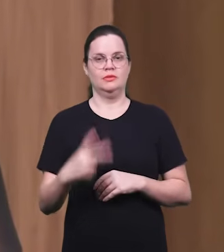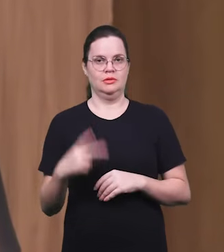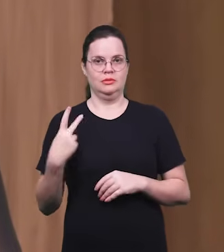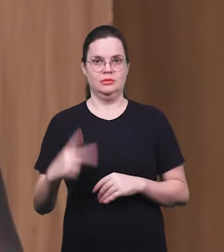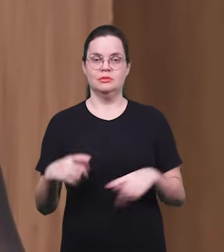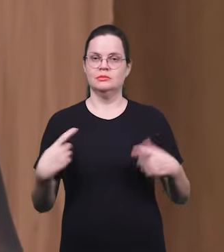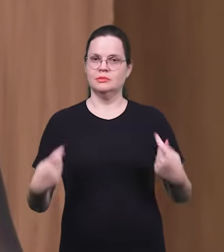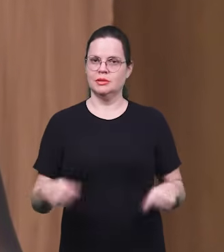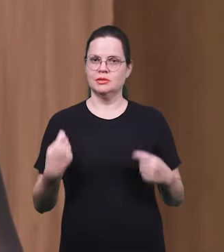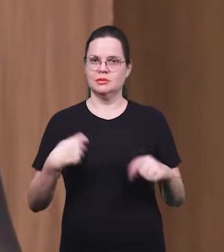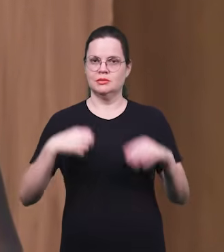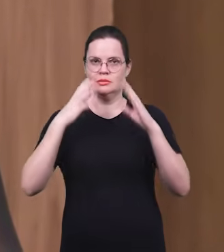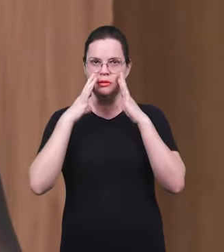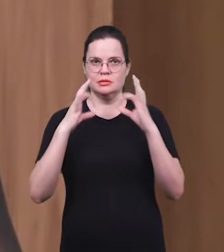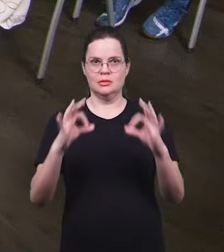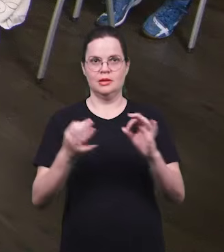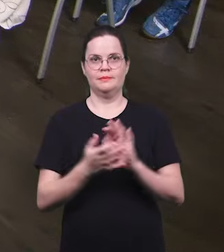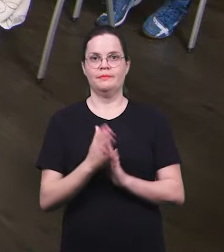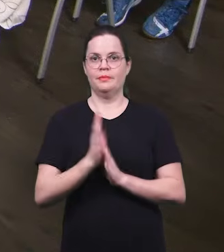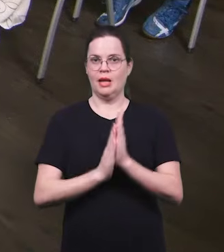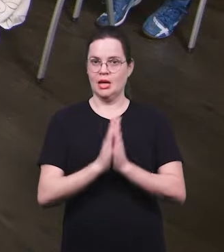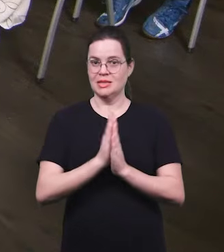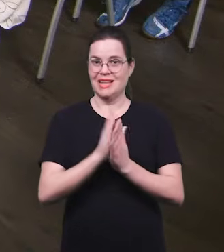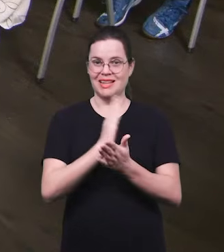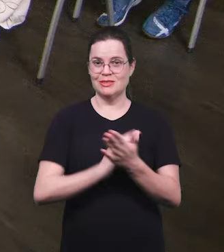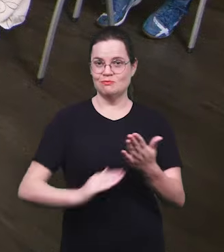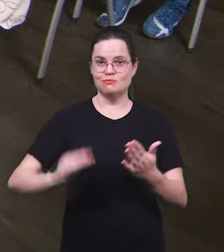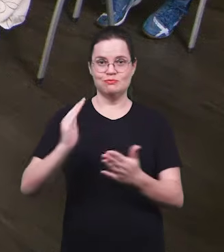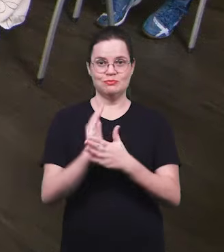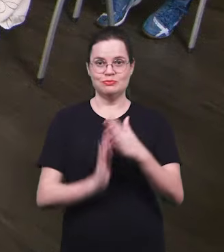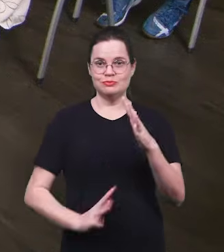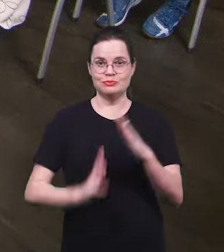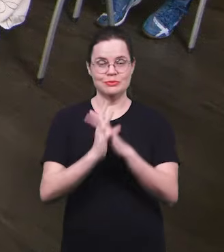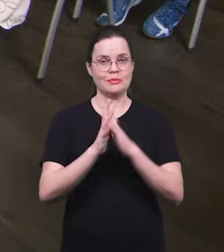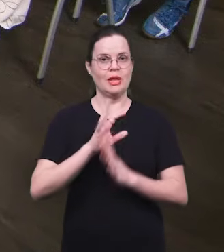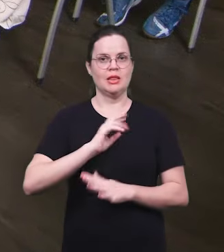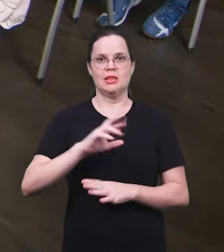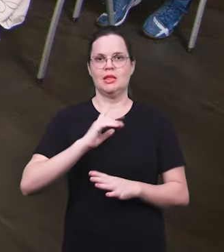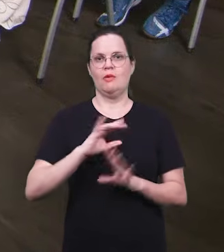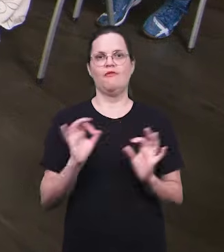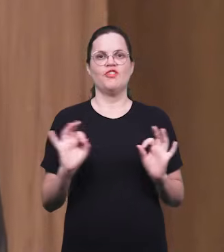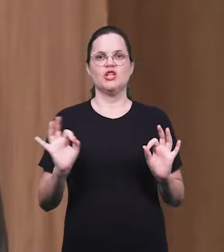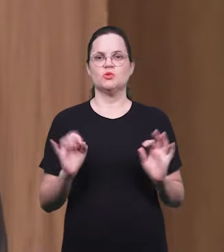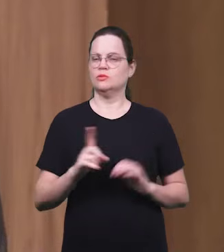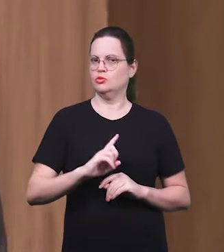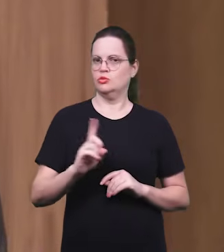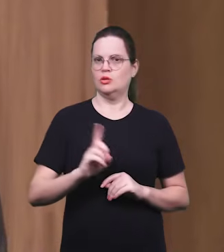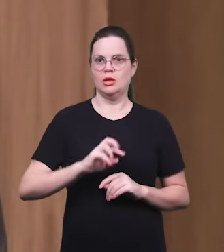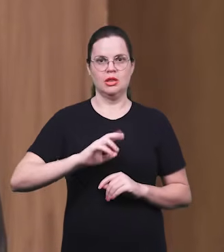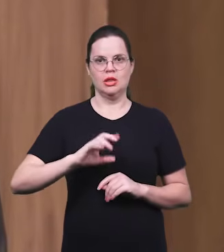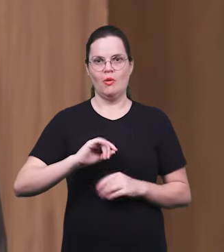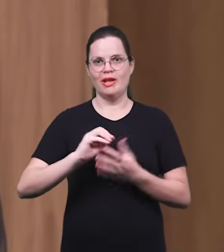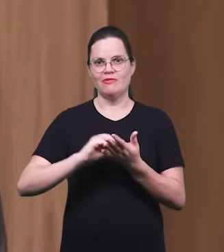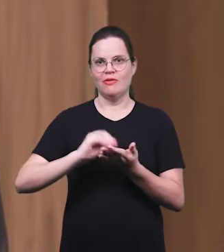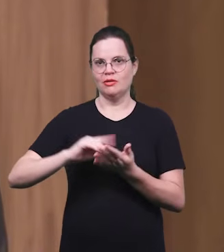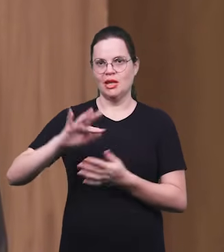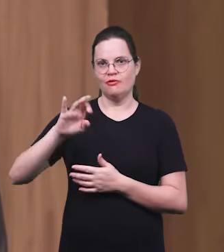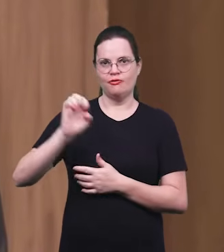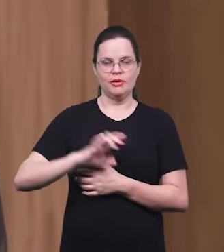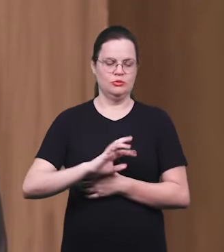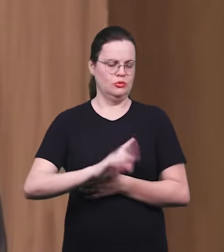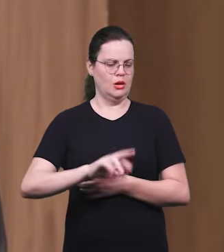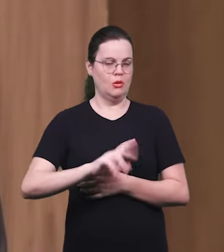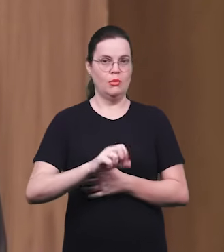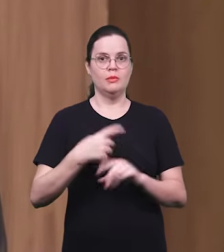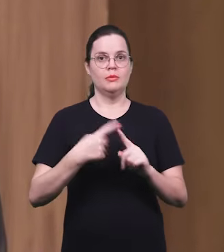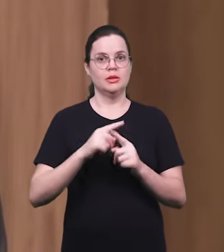atividades. Então, estejam atentos. Ansiedade em excesso não é frescura, não é falta de fé e é um